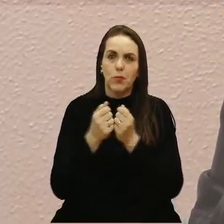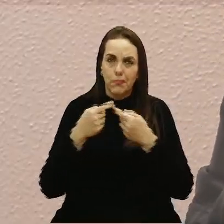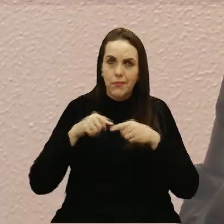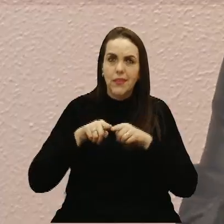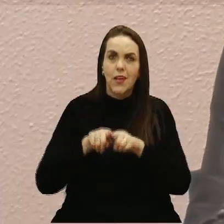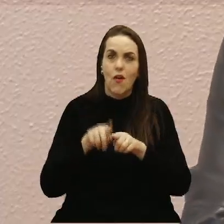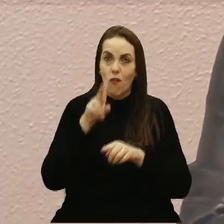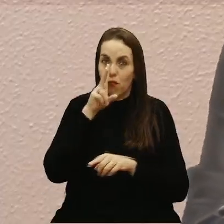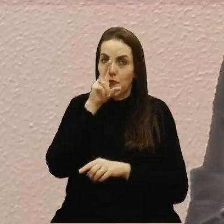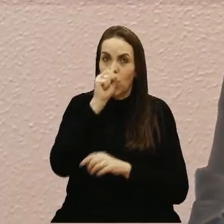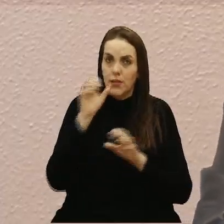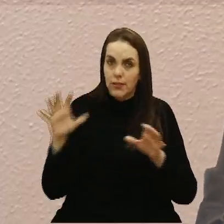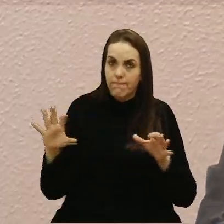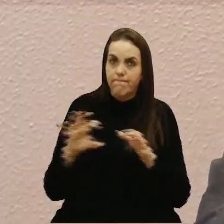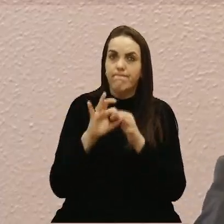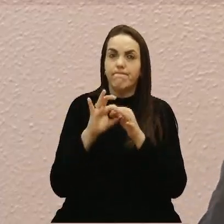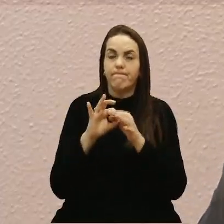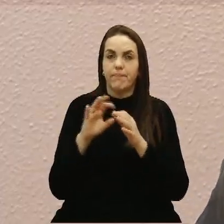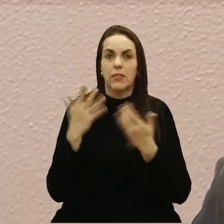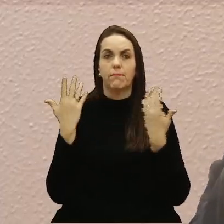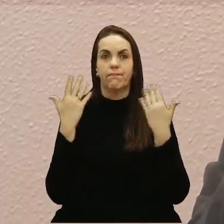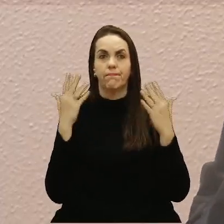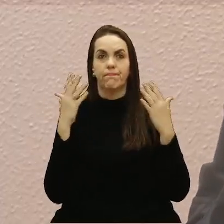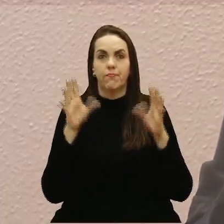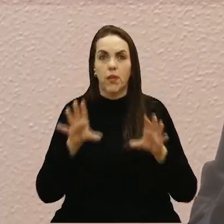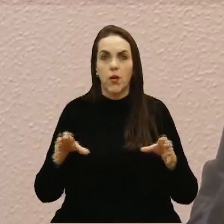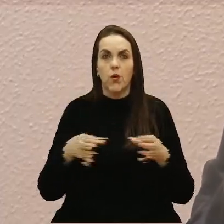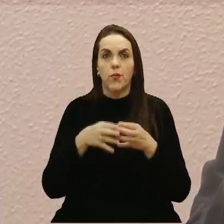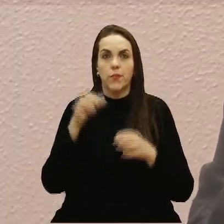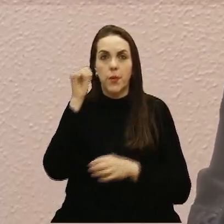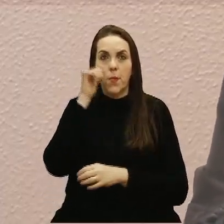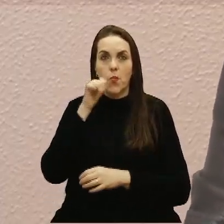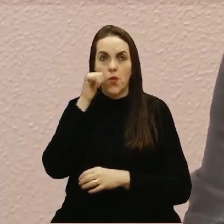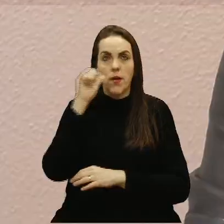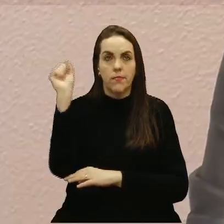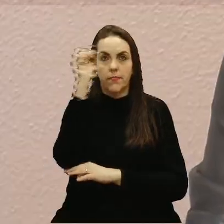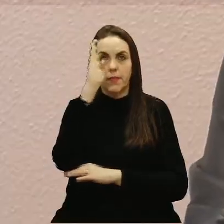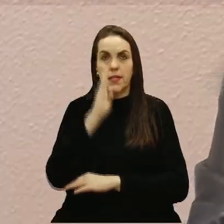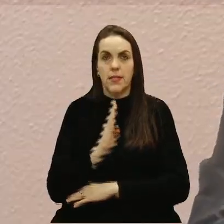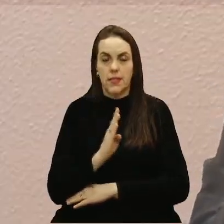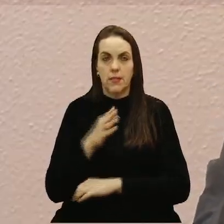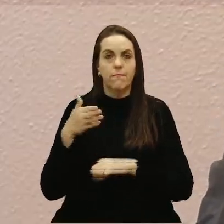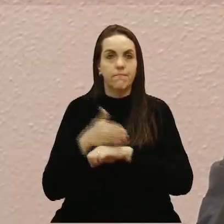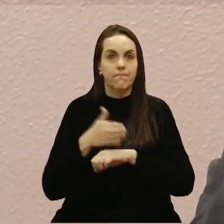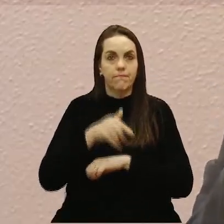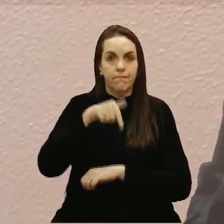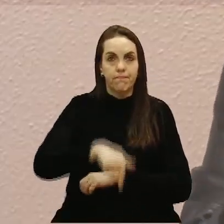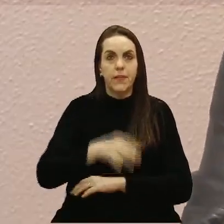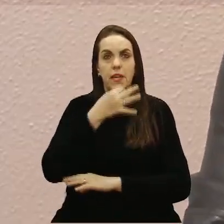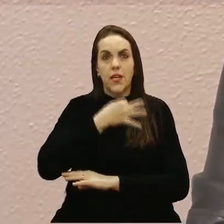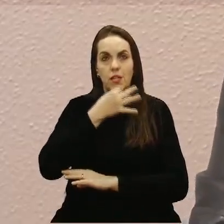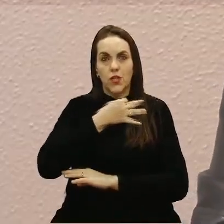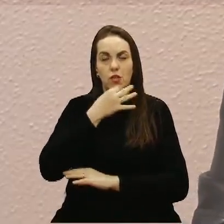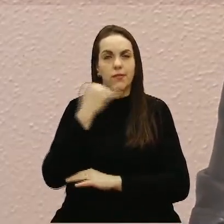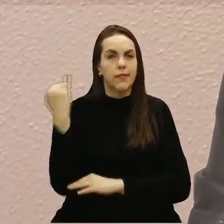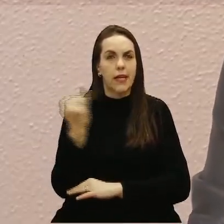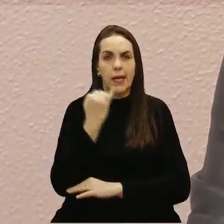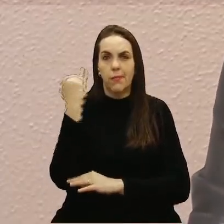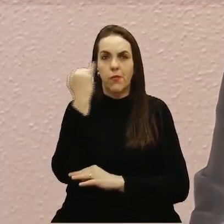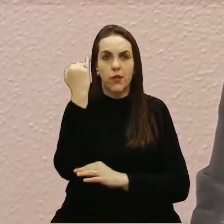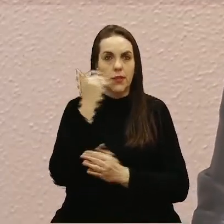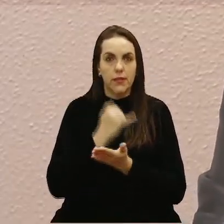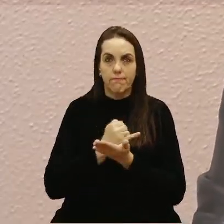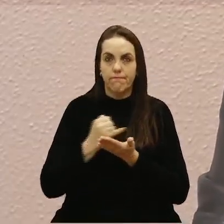gostaria de saudar, por isso, o grupo das mulheres do Brasil em Caxias do Sul por essa importante iniciativa, e sem dúvidas nenhuma